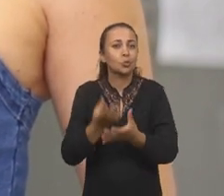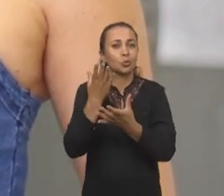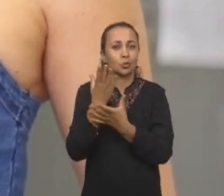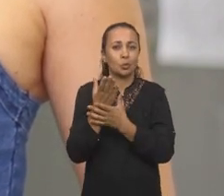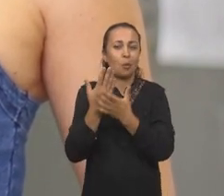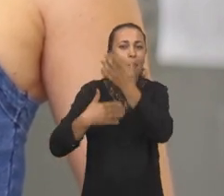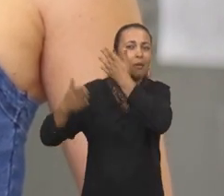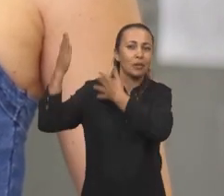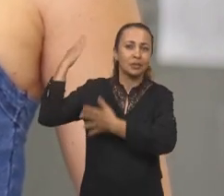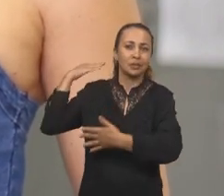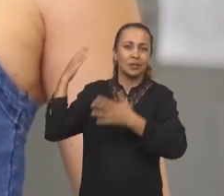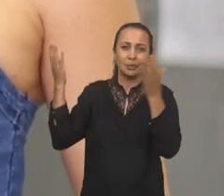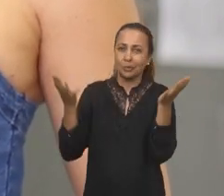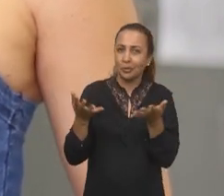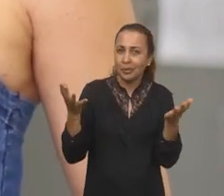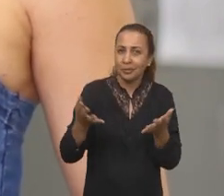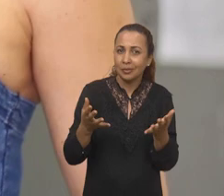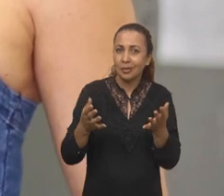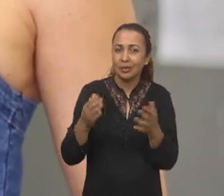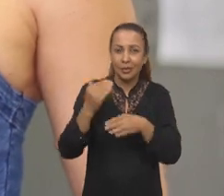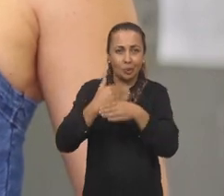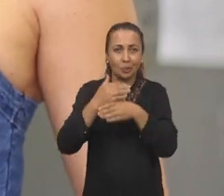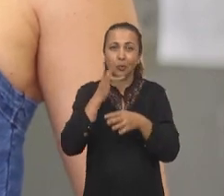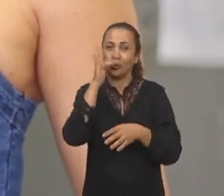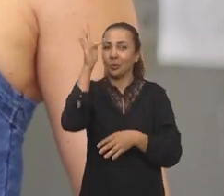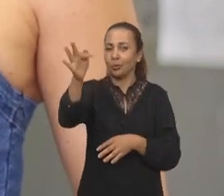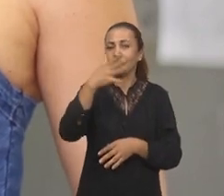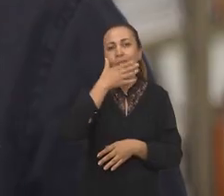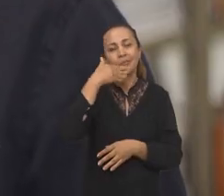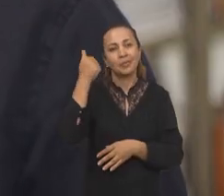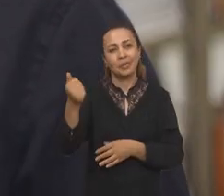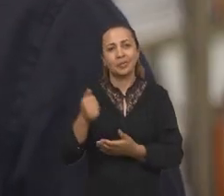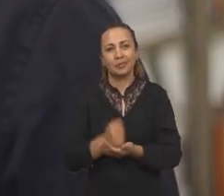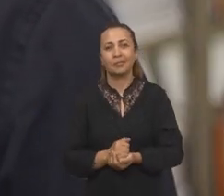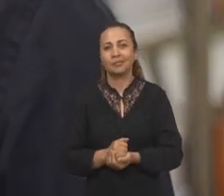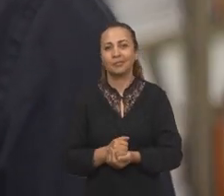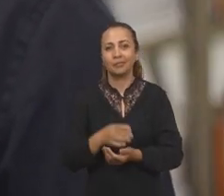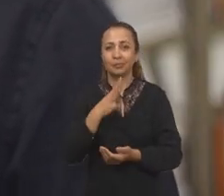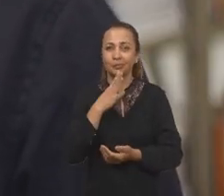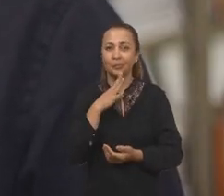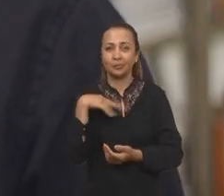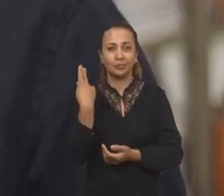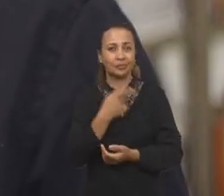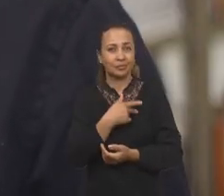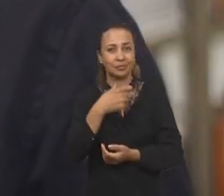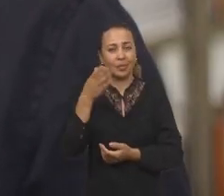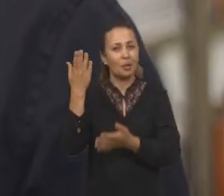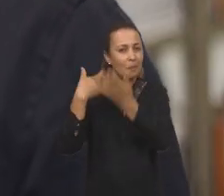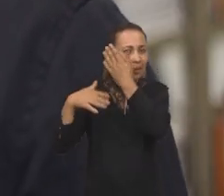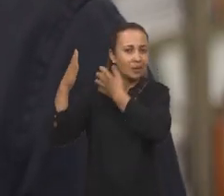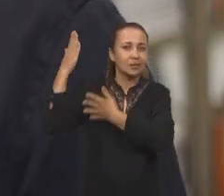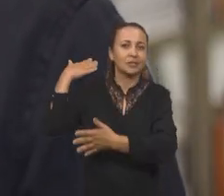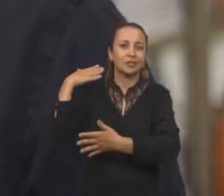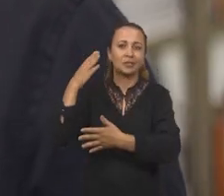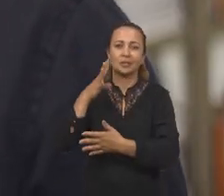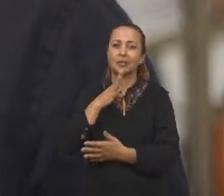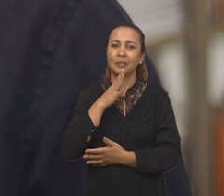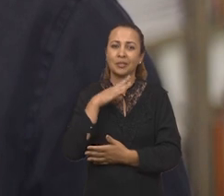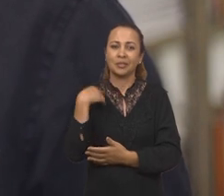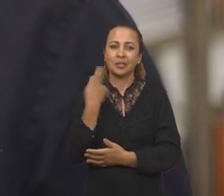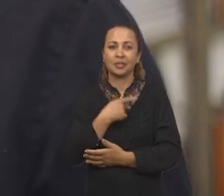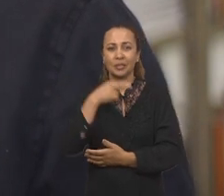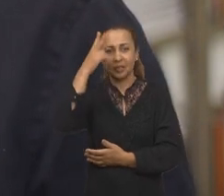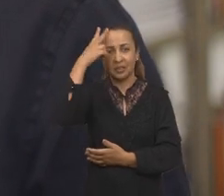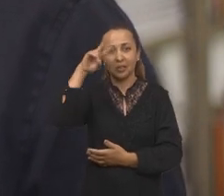passado o presente na construção de um futuro ainda melhor conhecendo o nosso passado né conhecendo nossa história